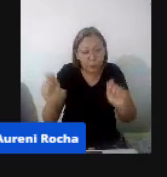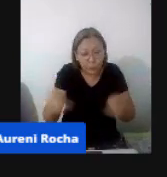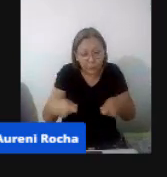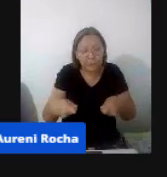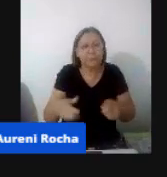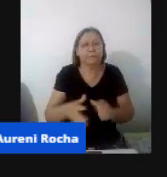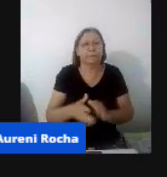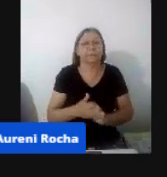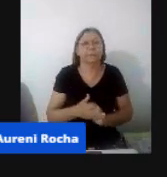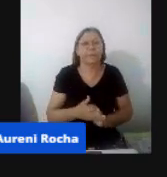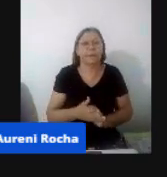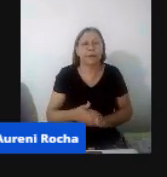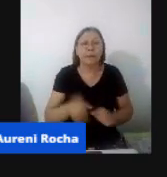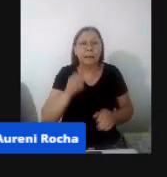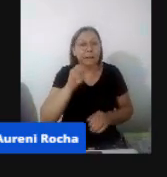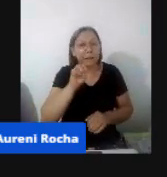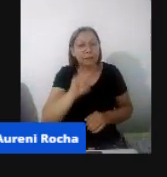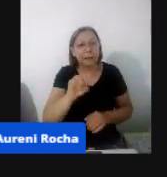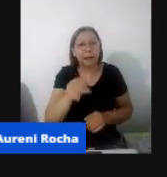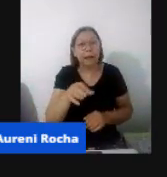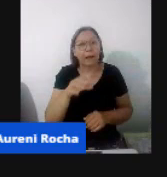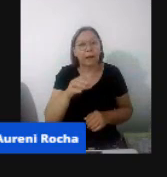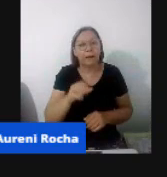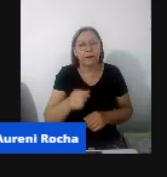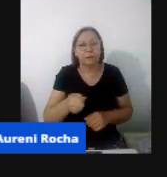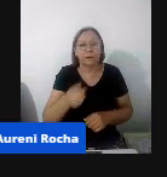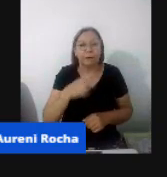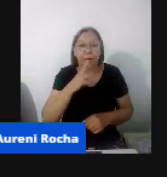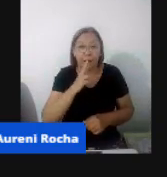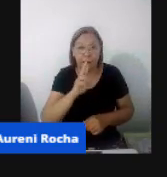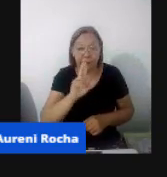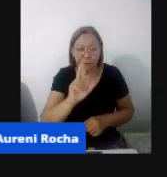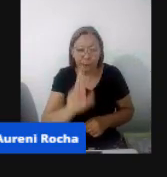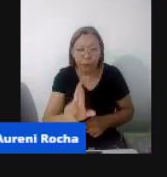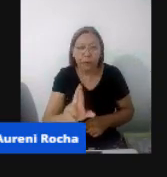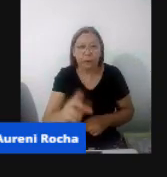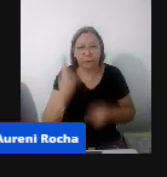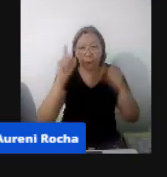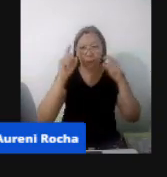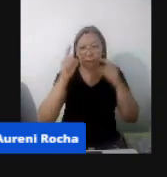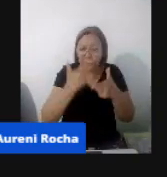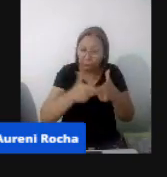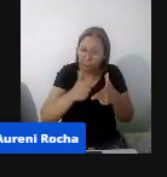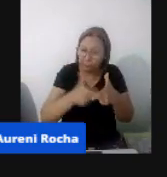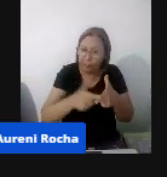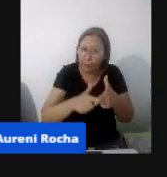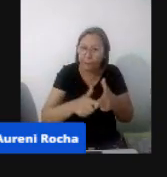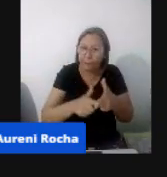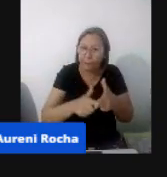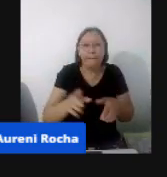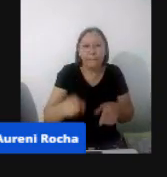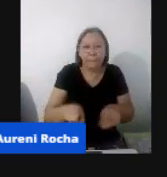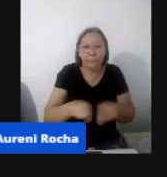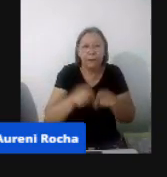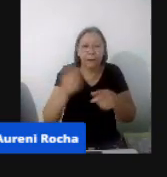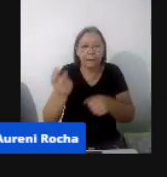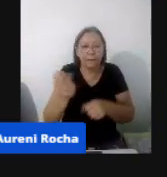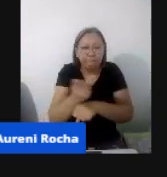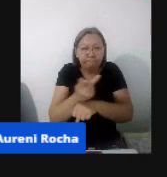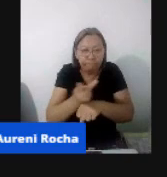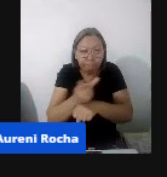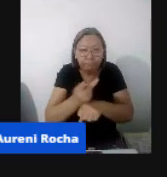resposta específica para a sua dificuldade, nós vamos fazer em busca e vamos pesquisar e achar um caminho que